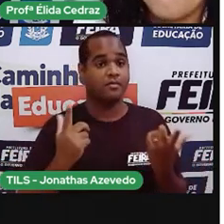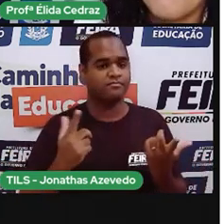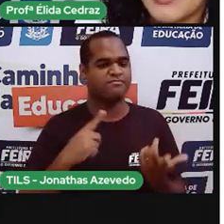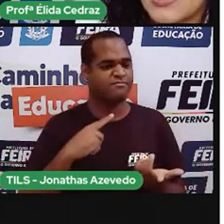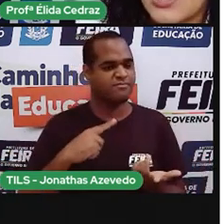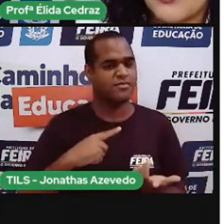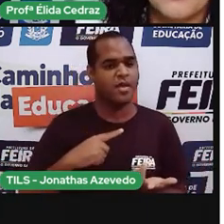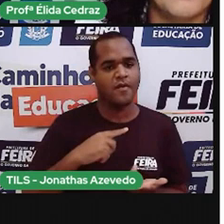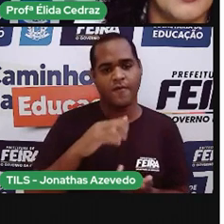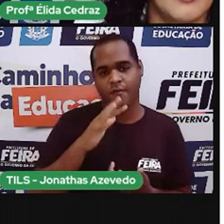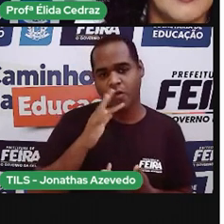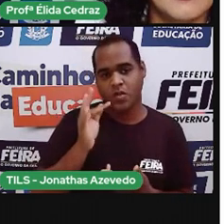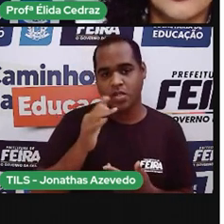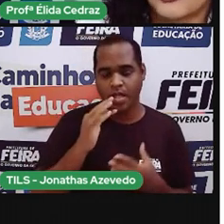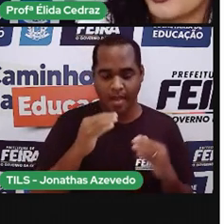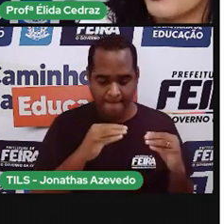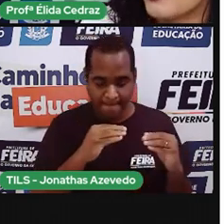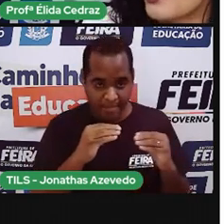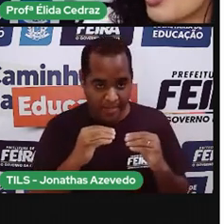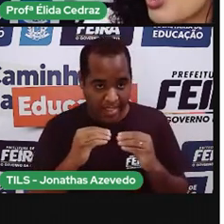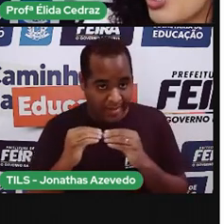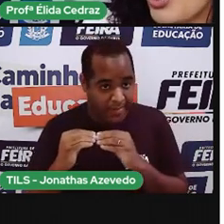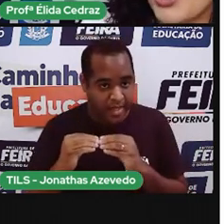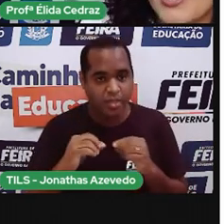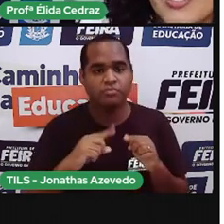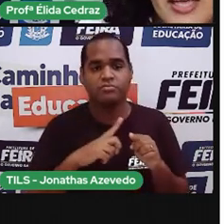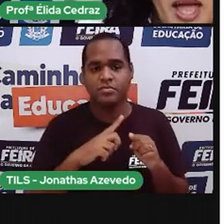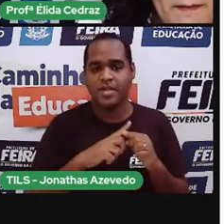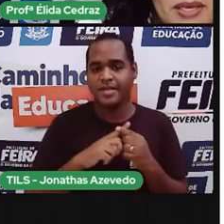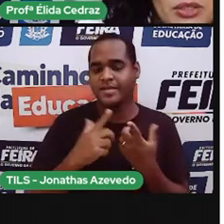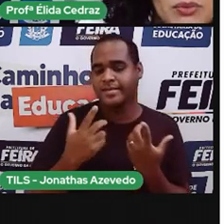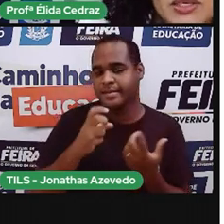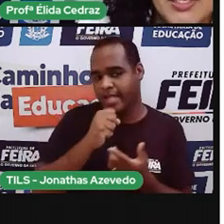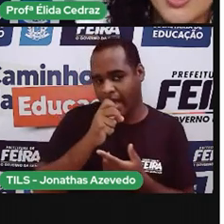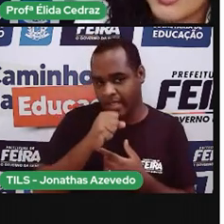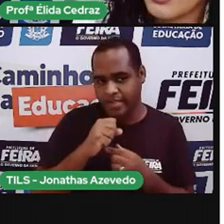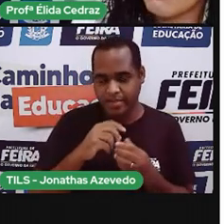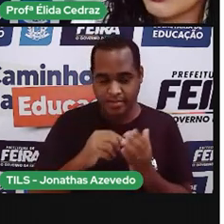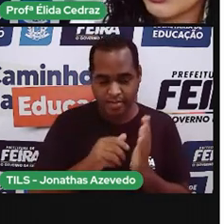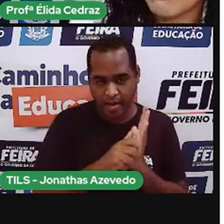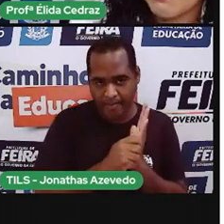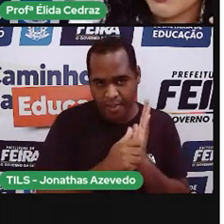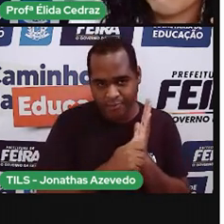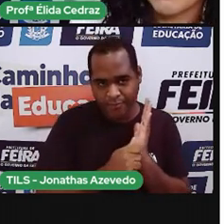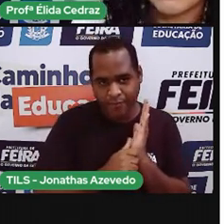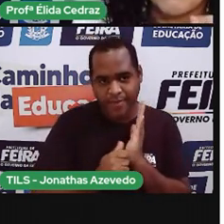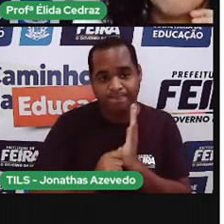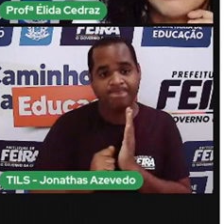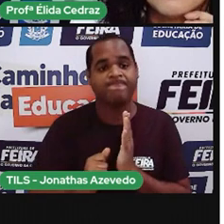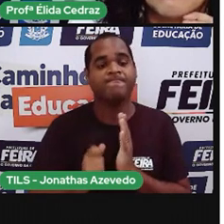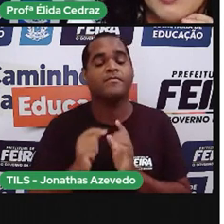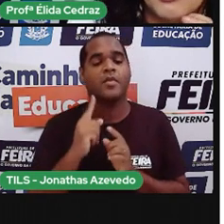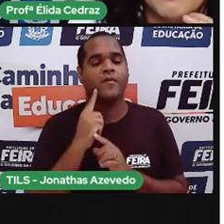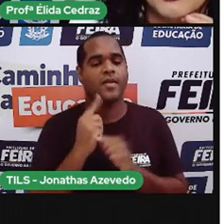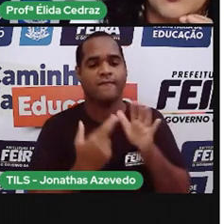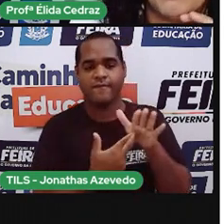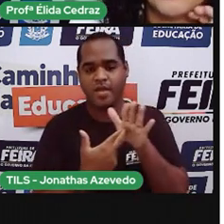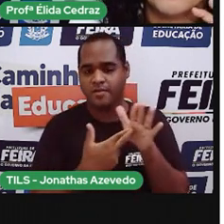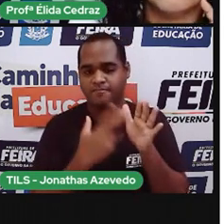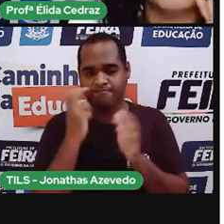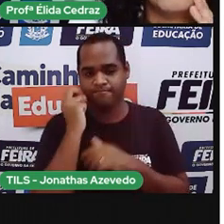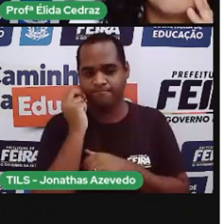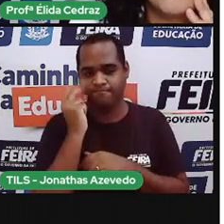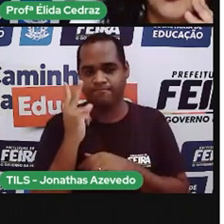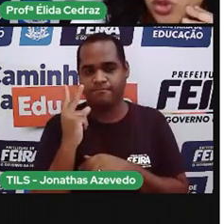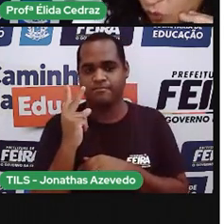verduras, milho, laranja, tangerina, amendoim, e você já vai para a feira, ó, bem esperto, para as